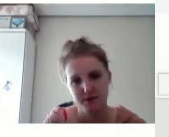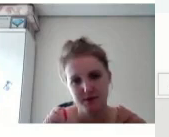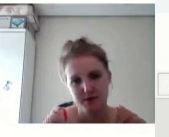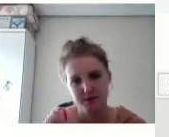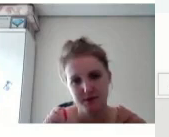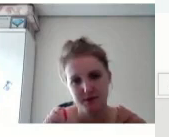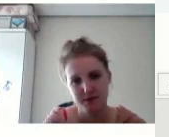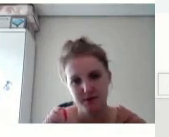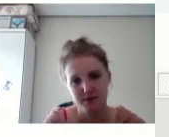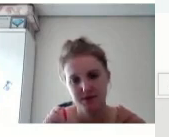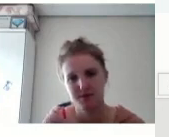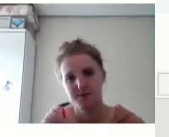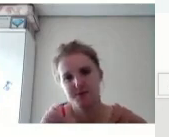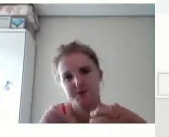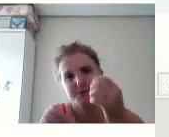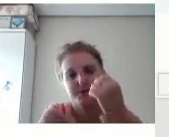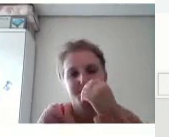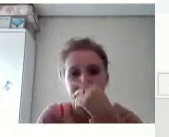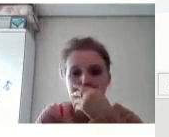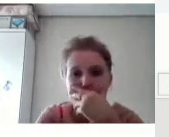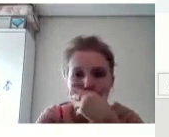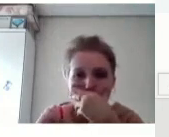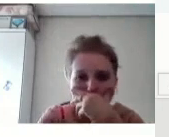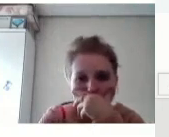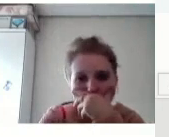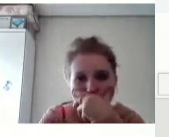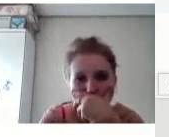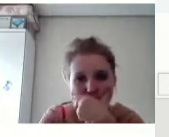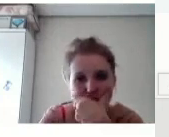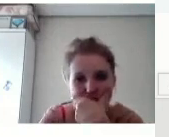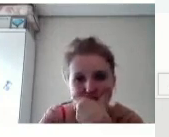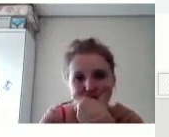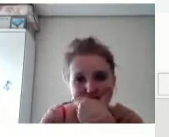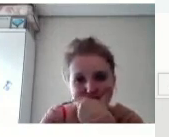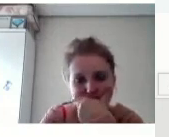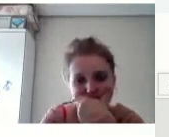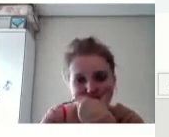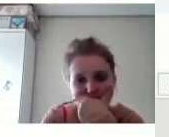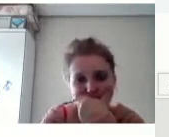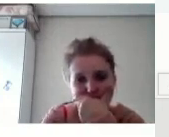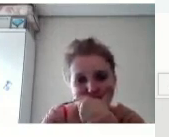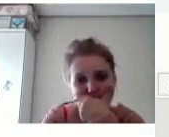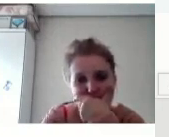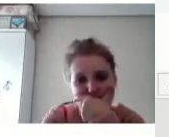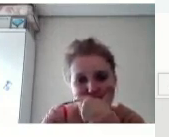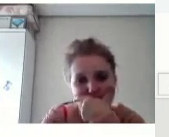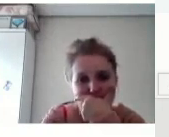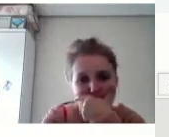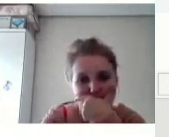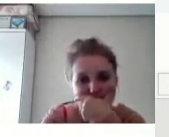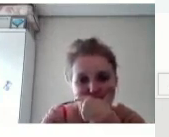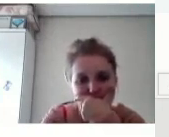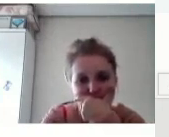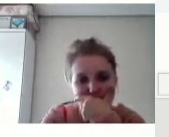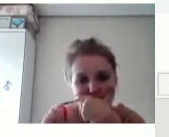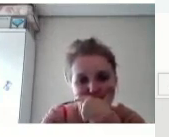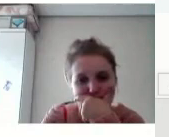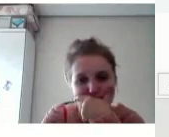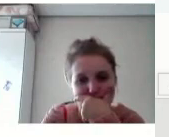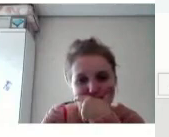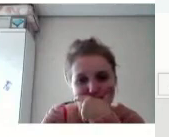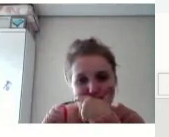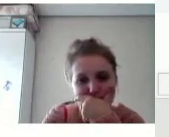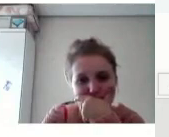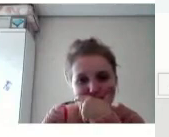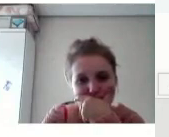campo e a variação da derivada temporal do campo, comparado com a funcional calculada com os campos e suas derivadas